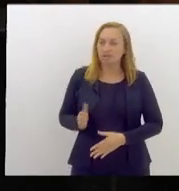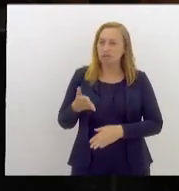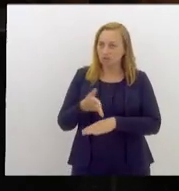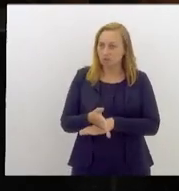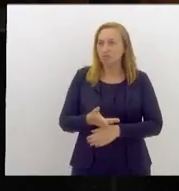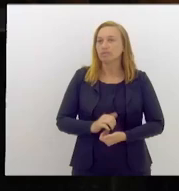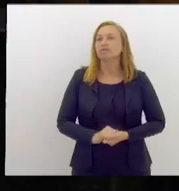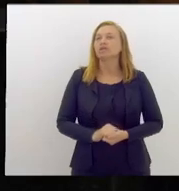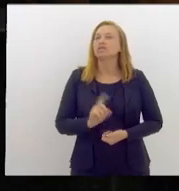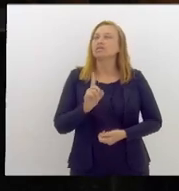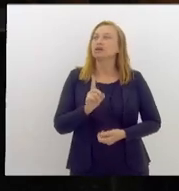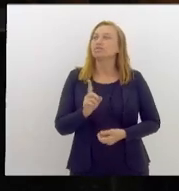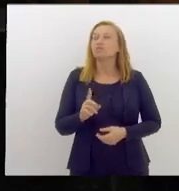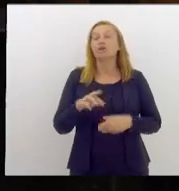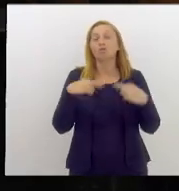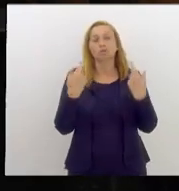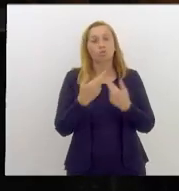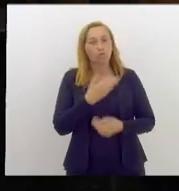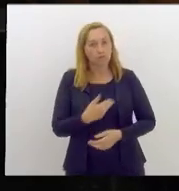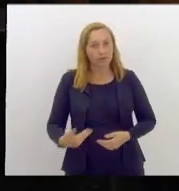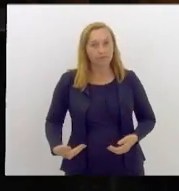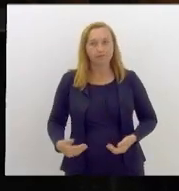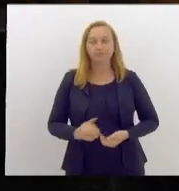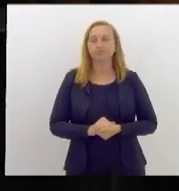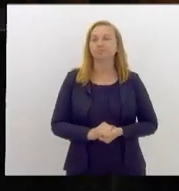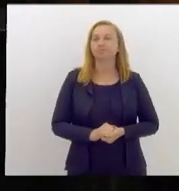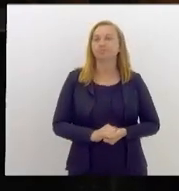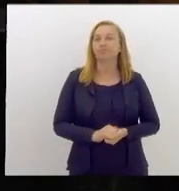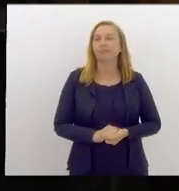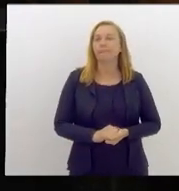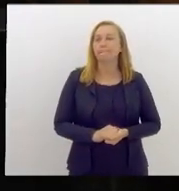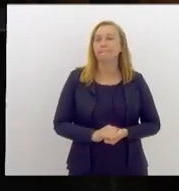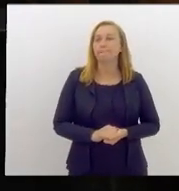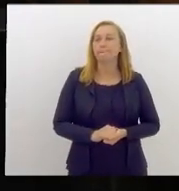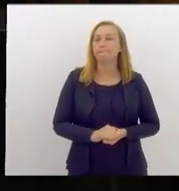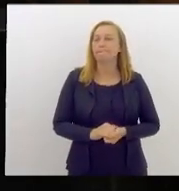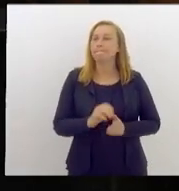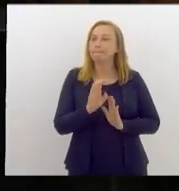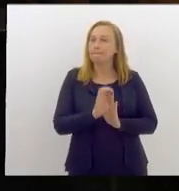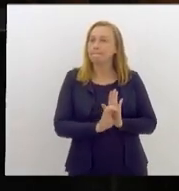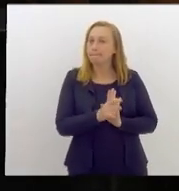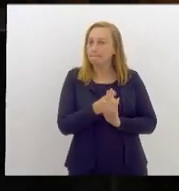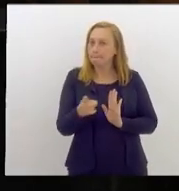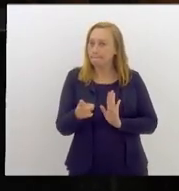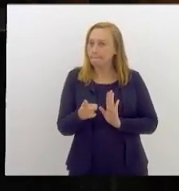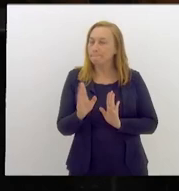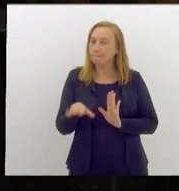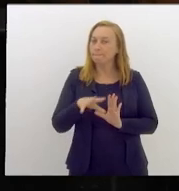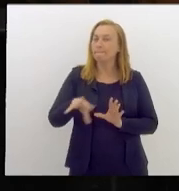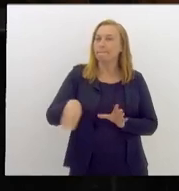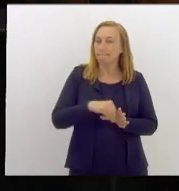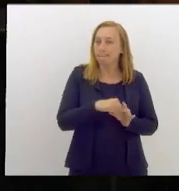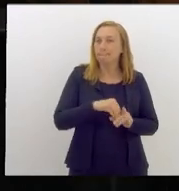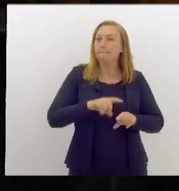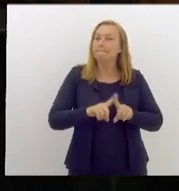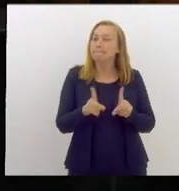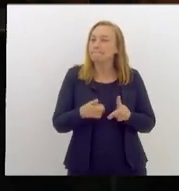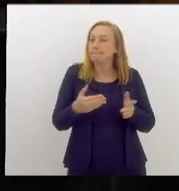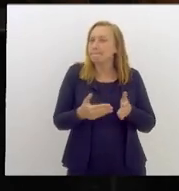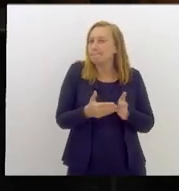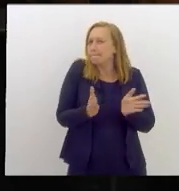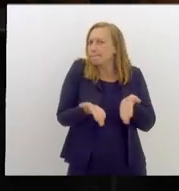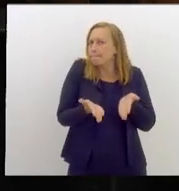Colégio Líder não Na audiência pública essas emendas estão colocadas mas até